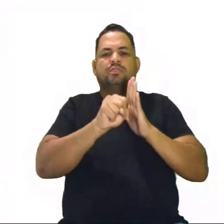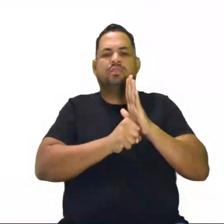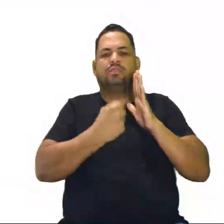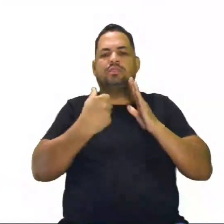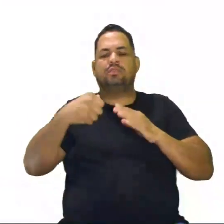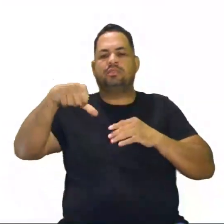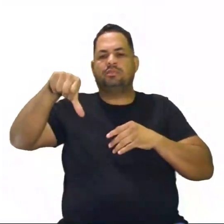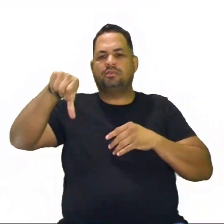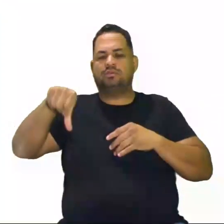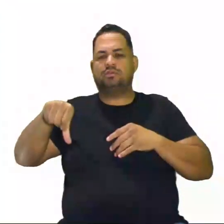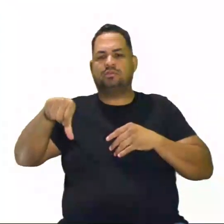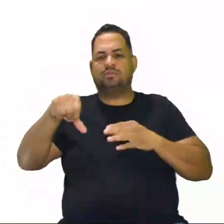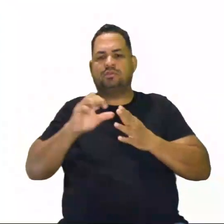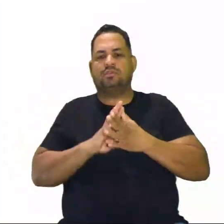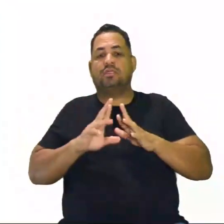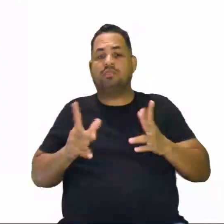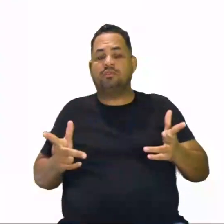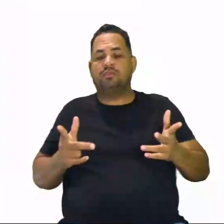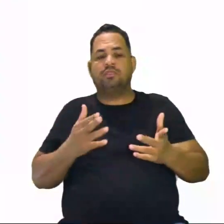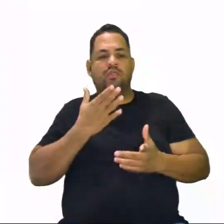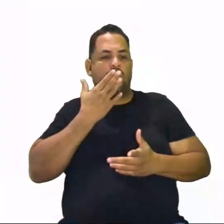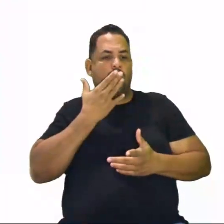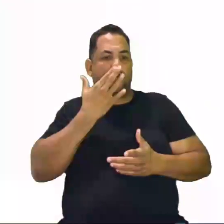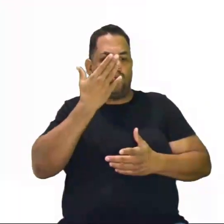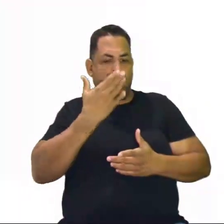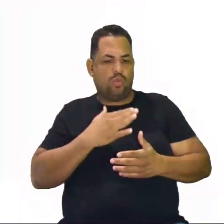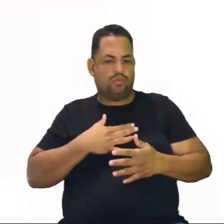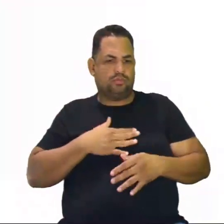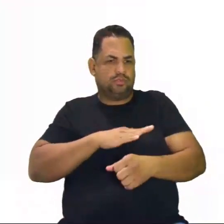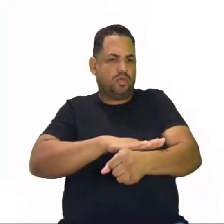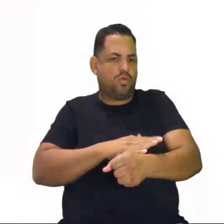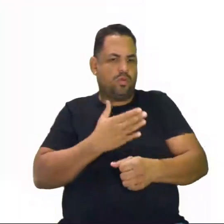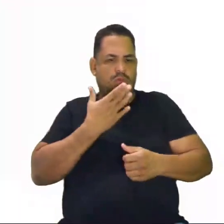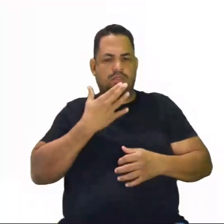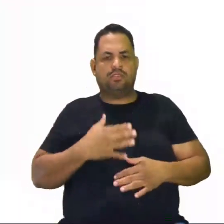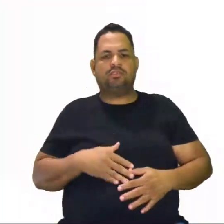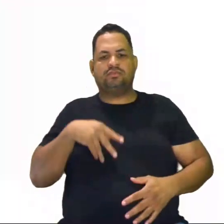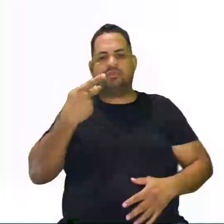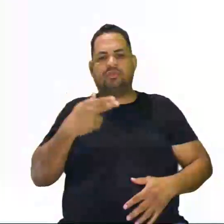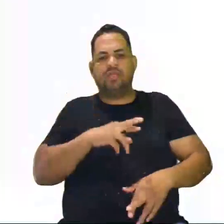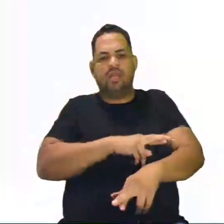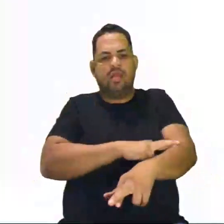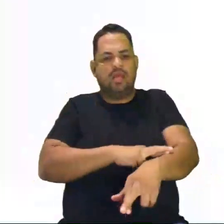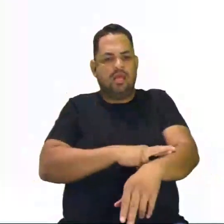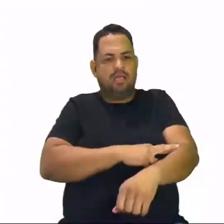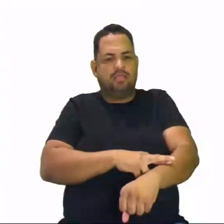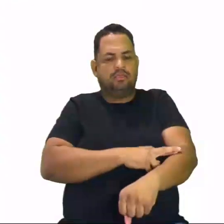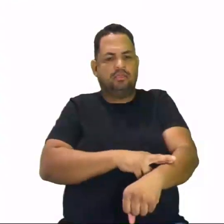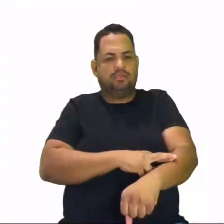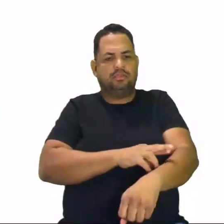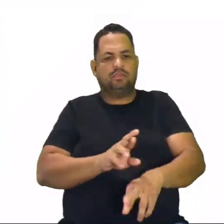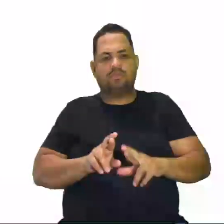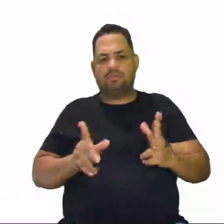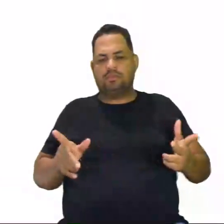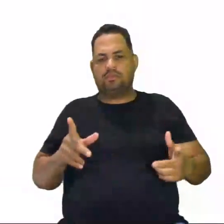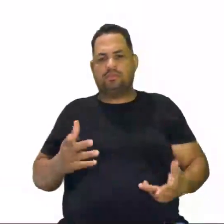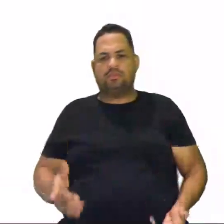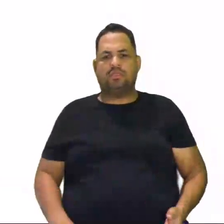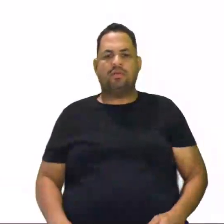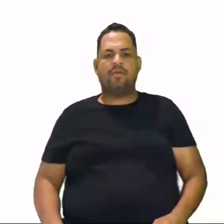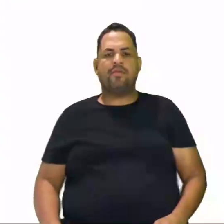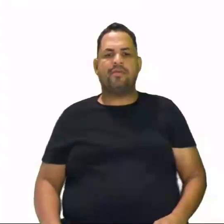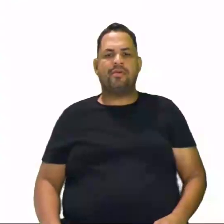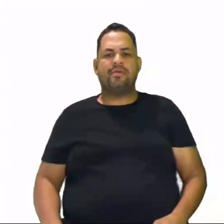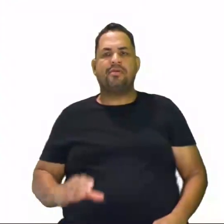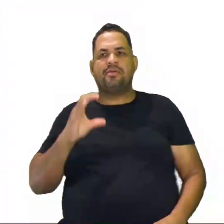diferenças de cor, ou seja, eles falavam raça, tá, gente? As diferenças de raça, e que hoje